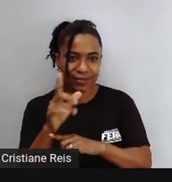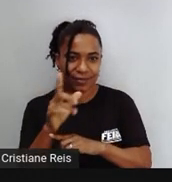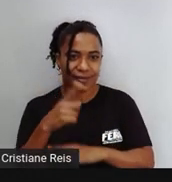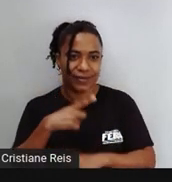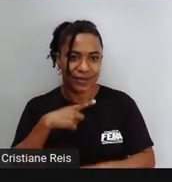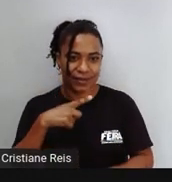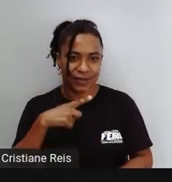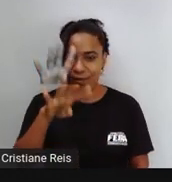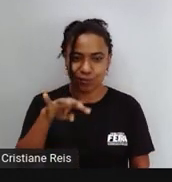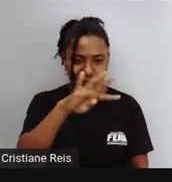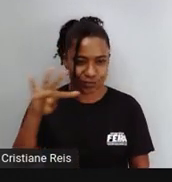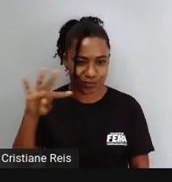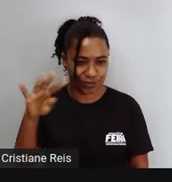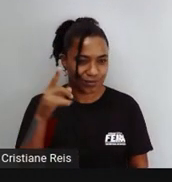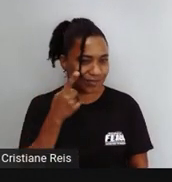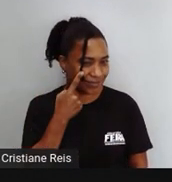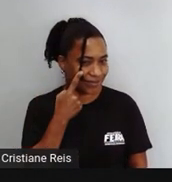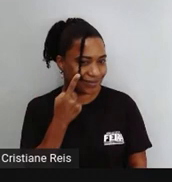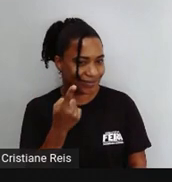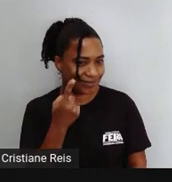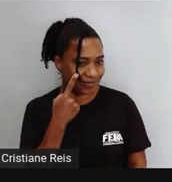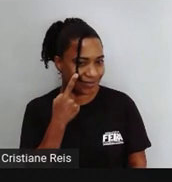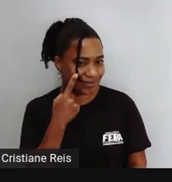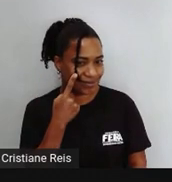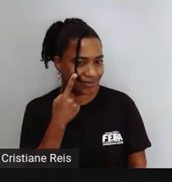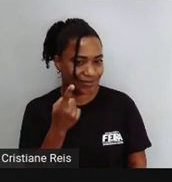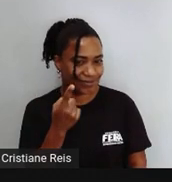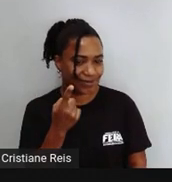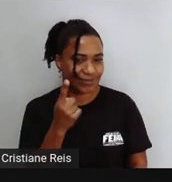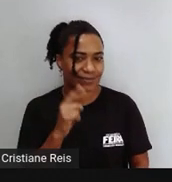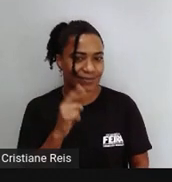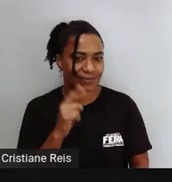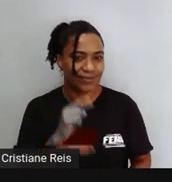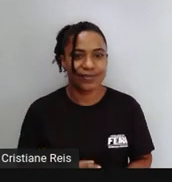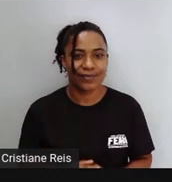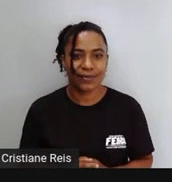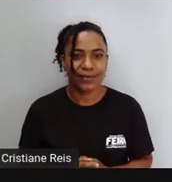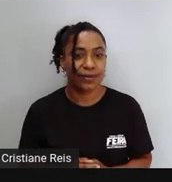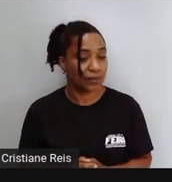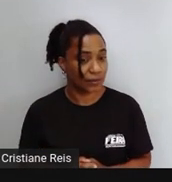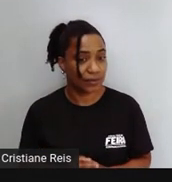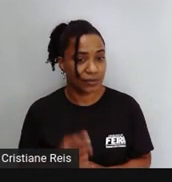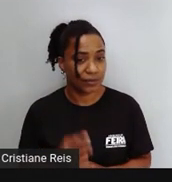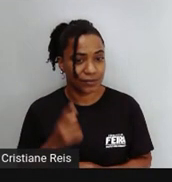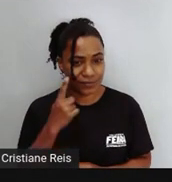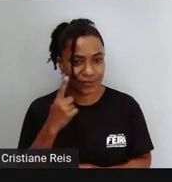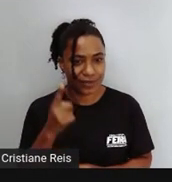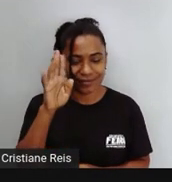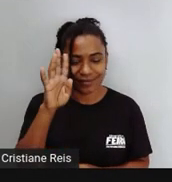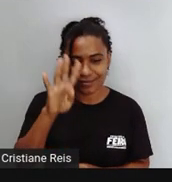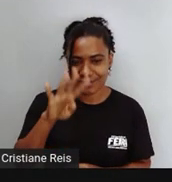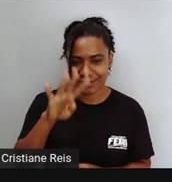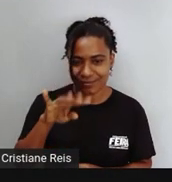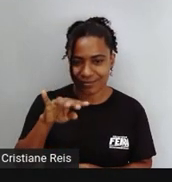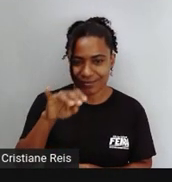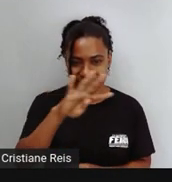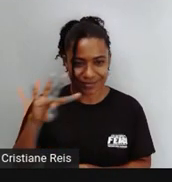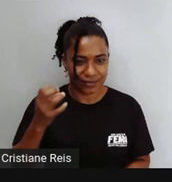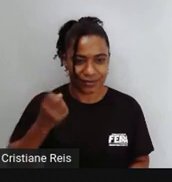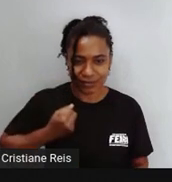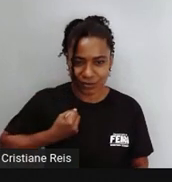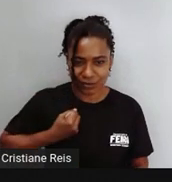moment, please. Só um minutinho, por favor. E gostaria de chamar a atenção de vocês para alguns detalhes sobre os números em